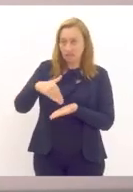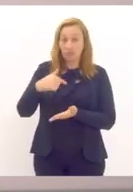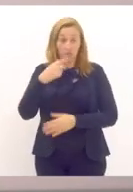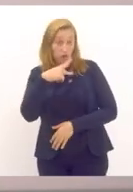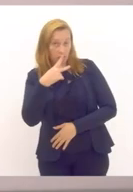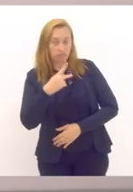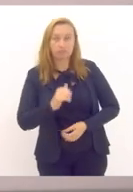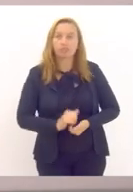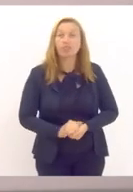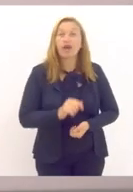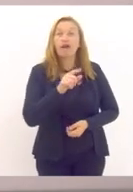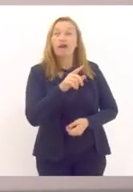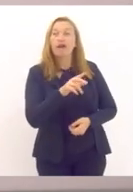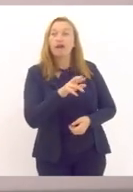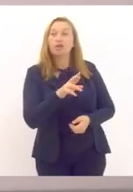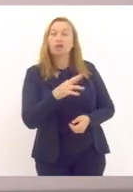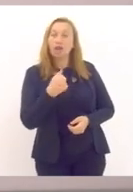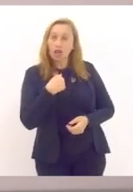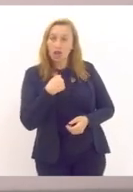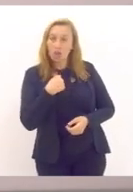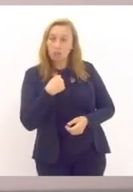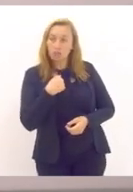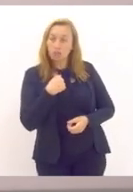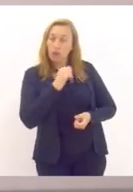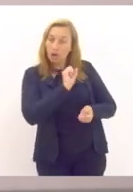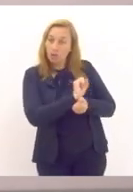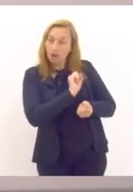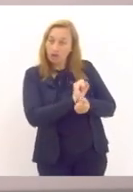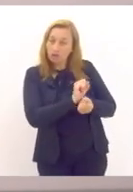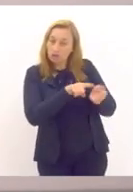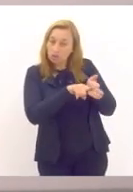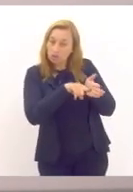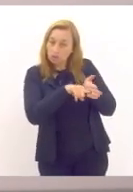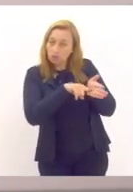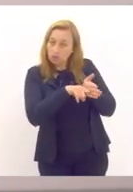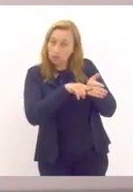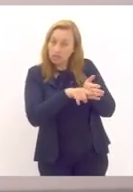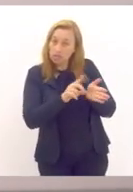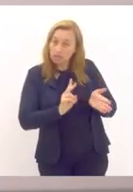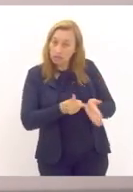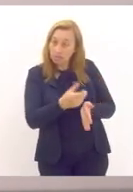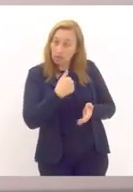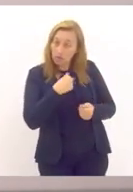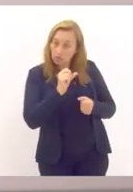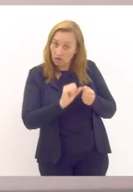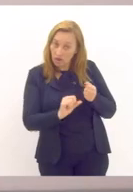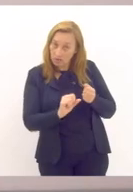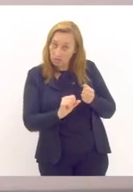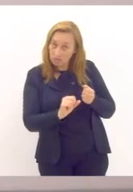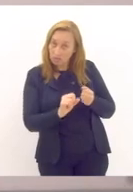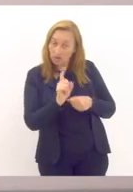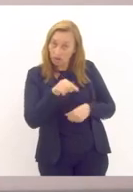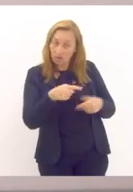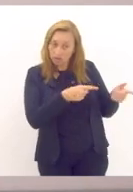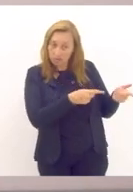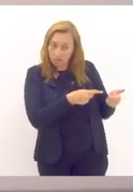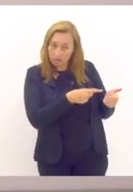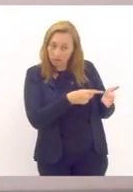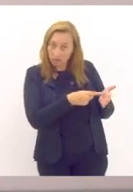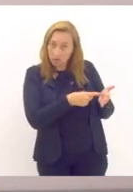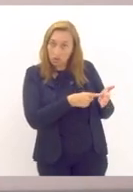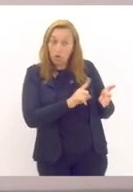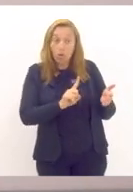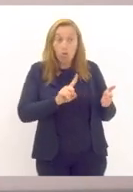aqui, a receita que eu estou esperando, que eu estou revendo, que eu faço isso bimestralmente, é essa. O orçamento, a partir